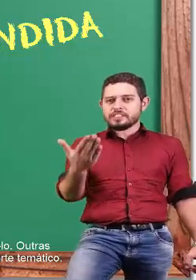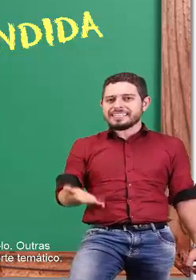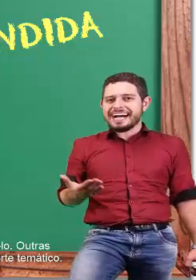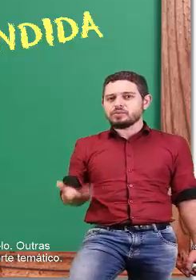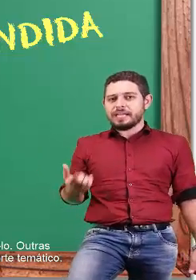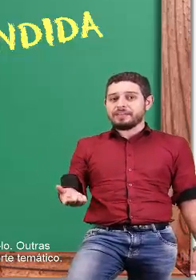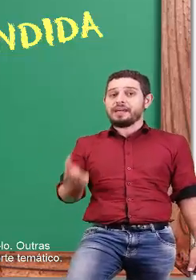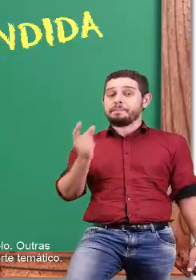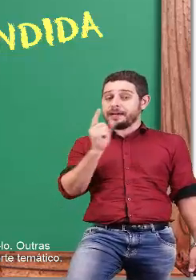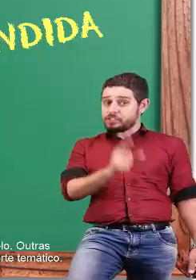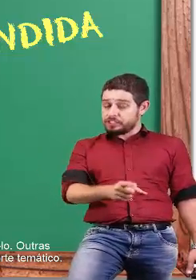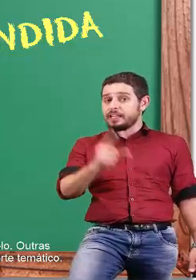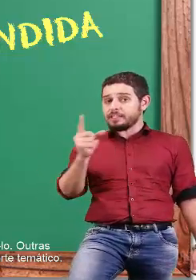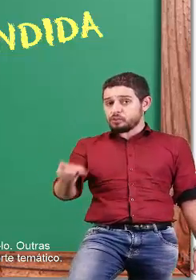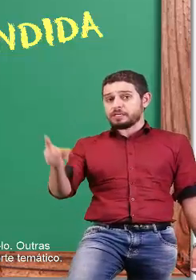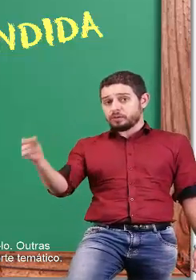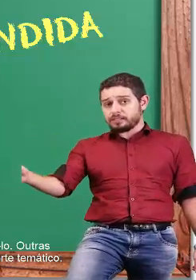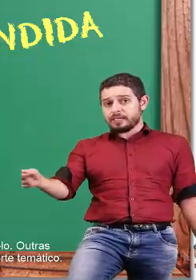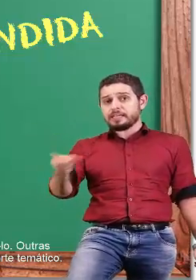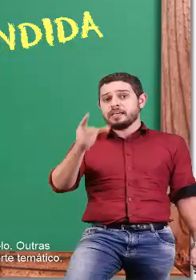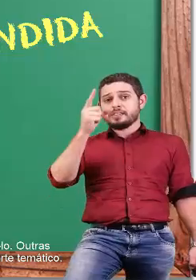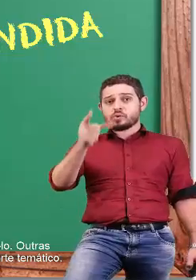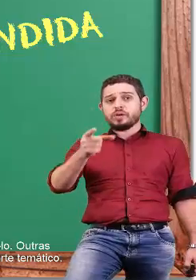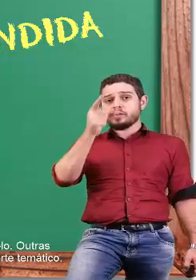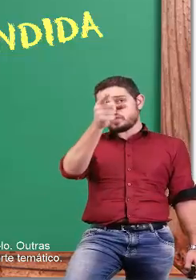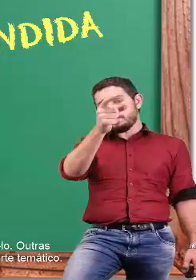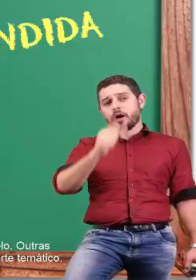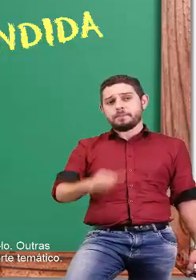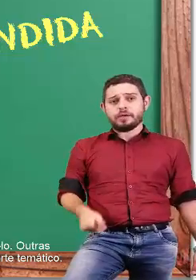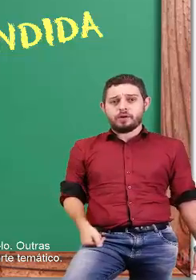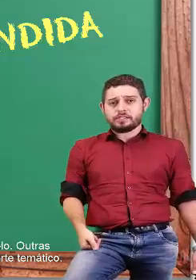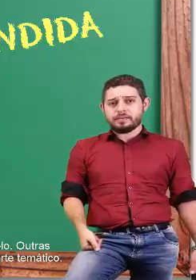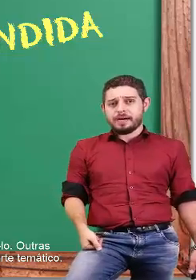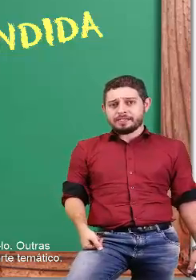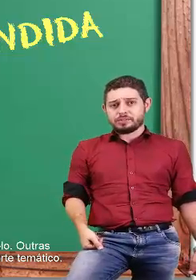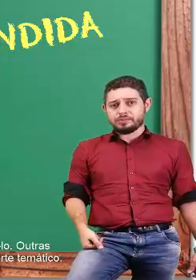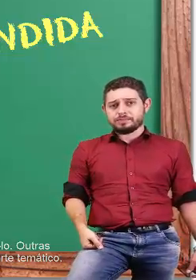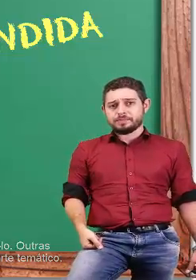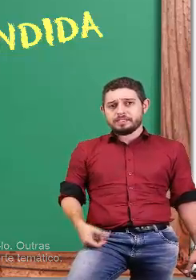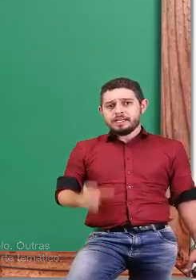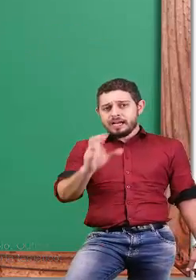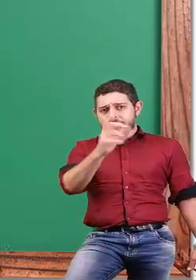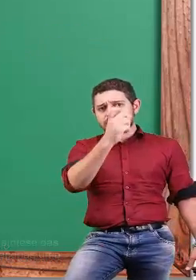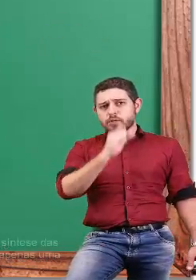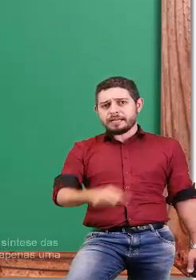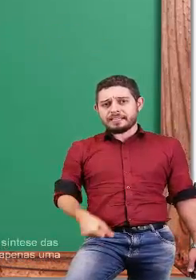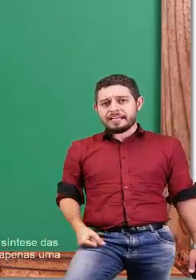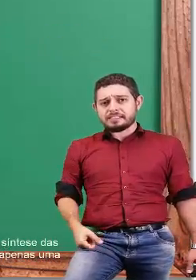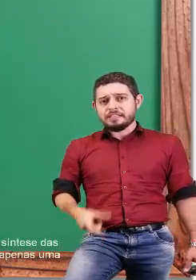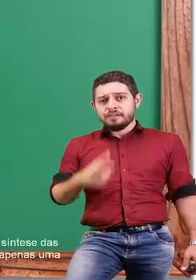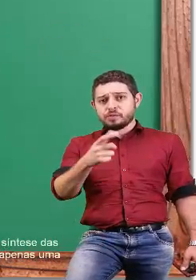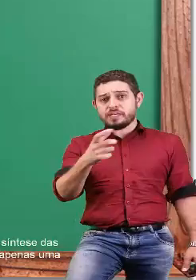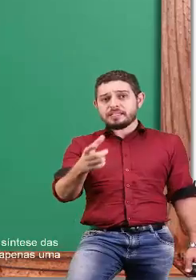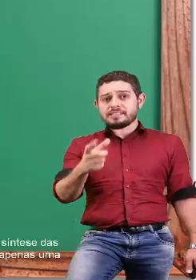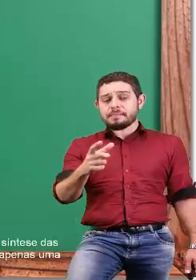o candidato deve, a partir da leitura da coletânea, escolher o seu próprio recorte temático. Ainda sobre a